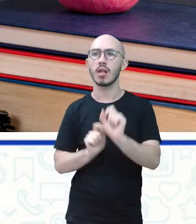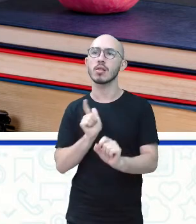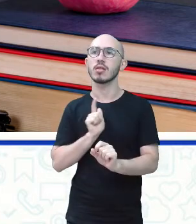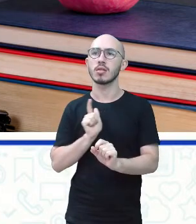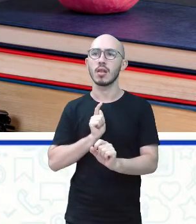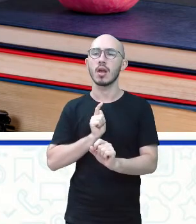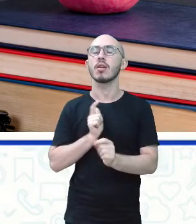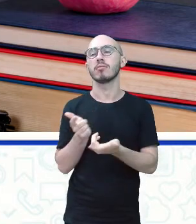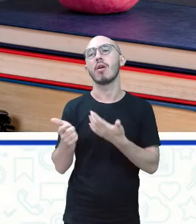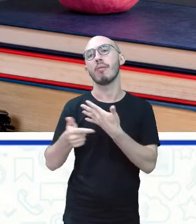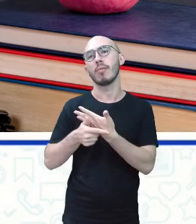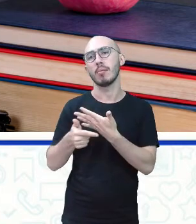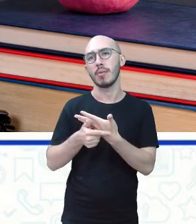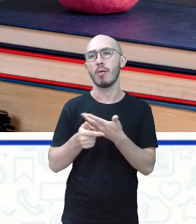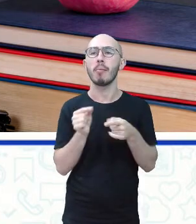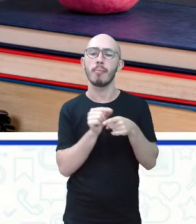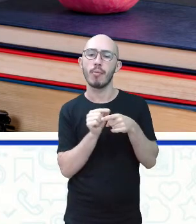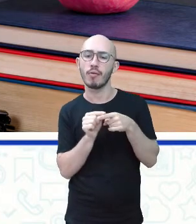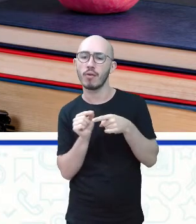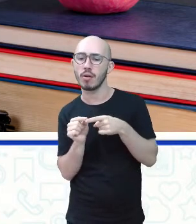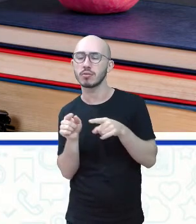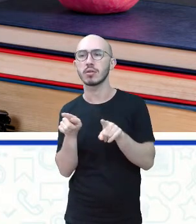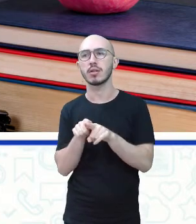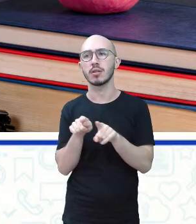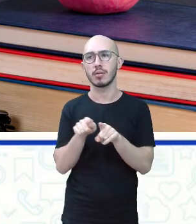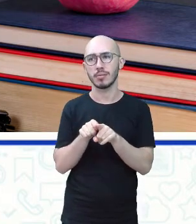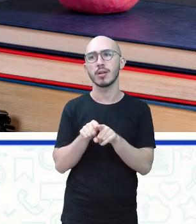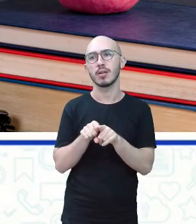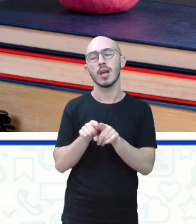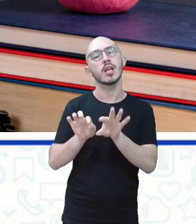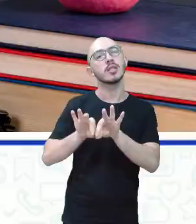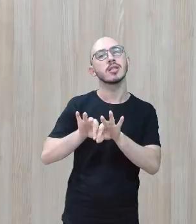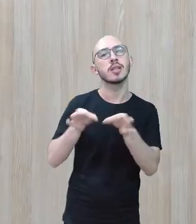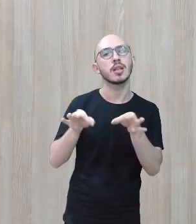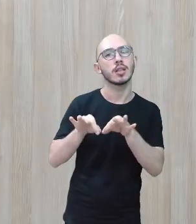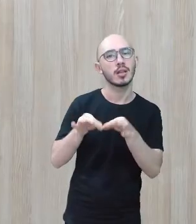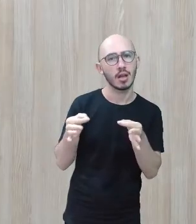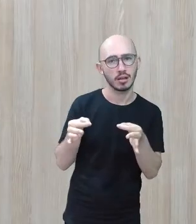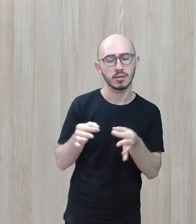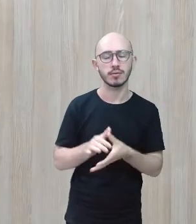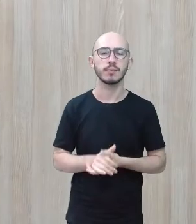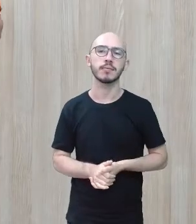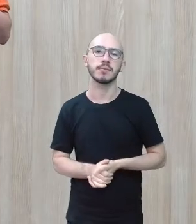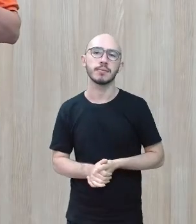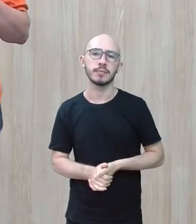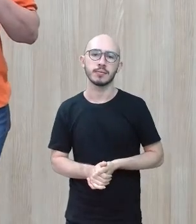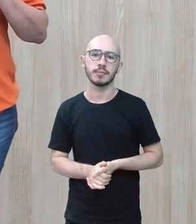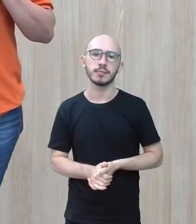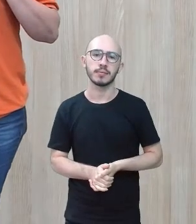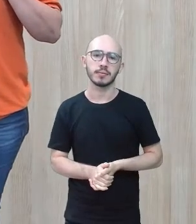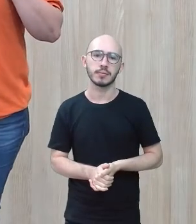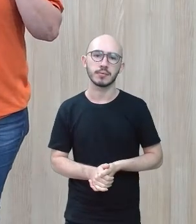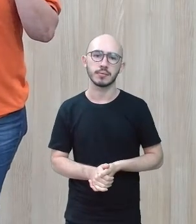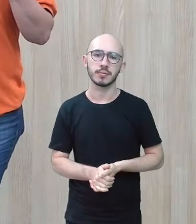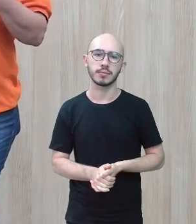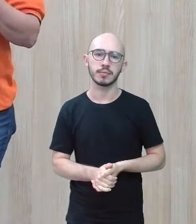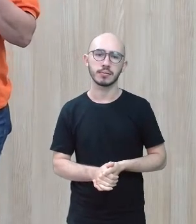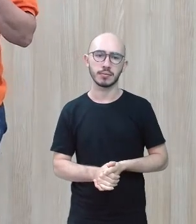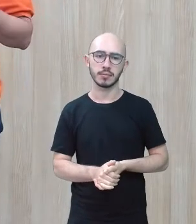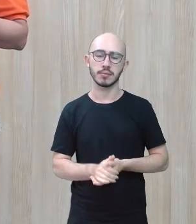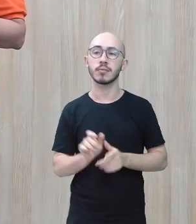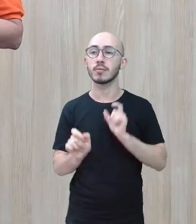e sintática. Vamos rever através dos exemplos. Talvez durante todo o tempo vocês tenham, né,